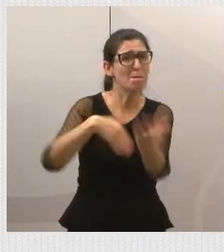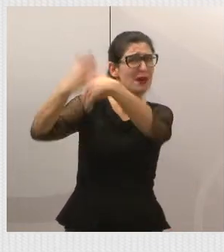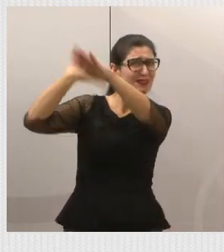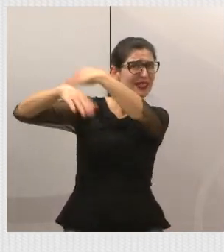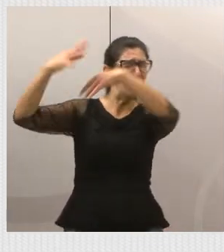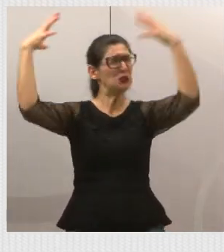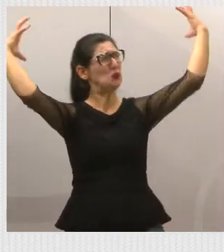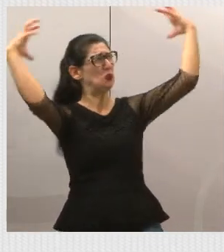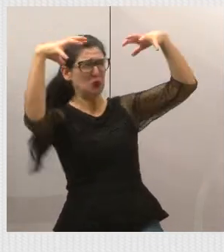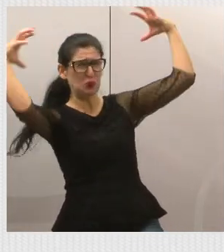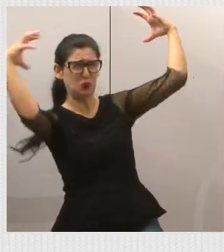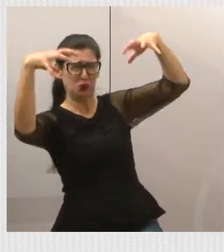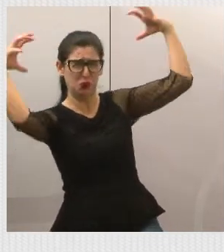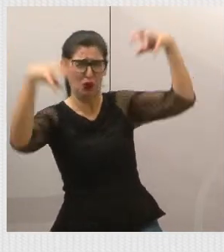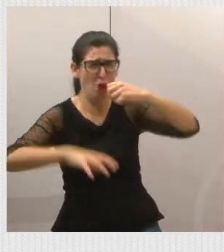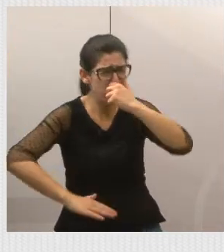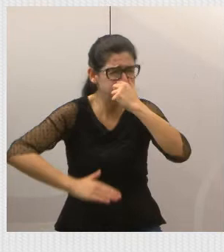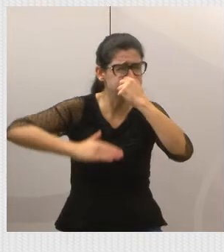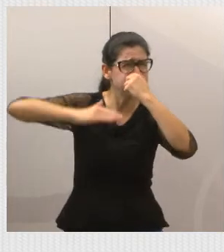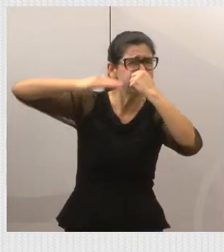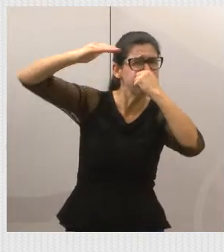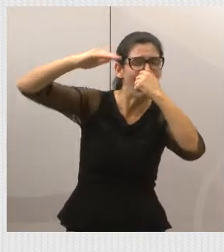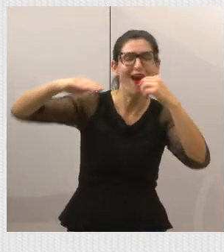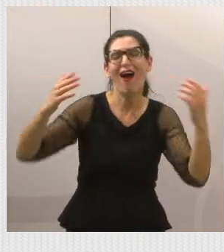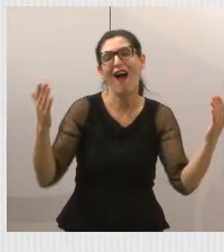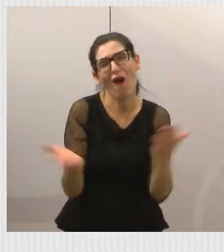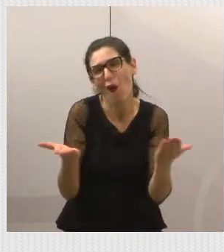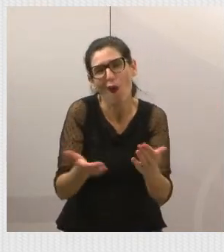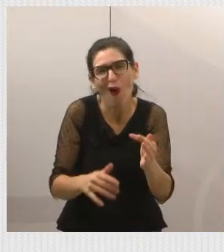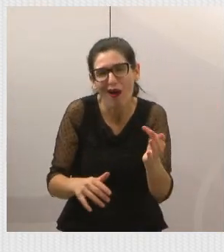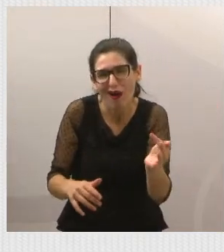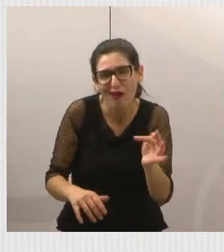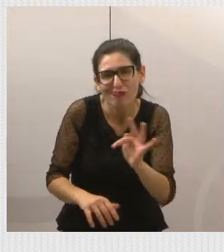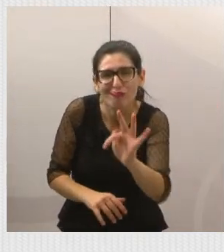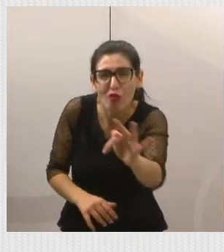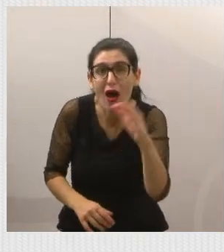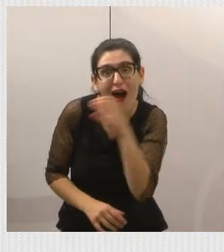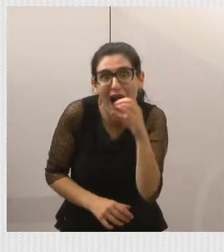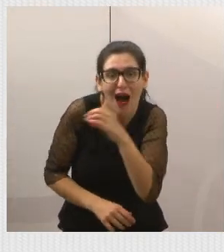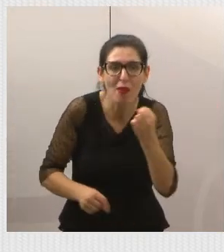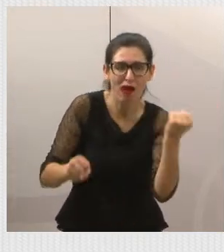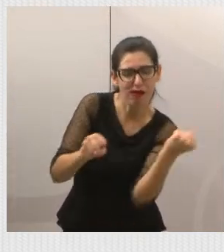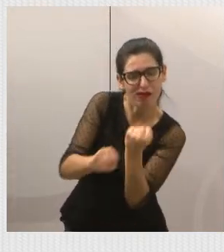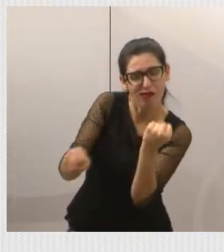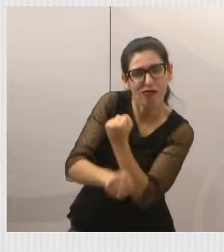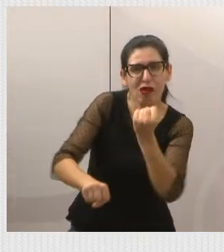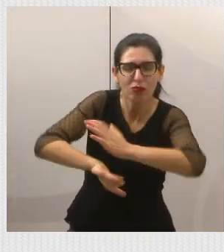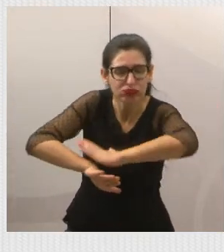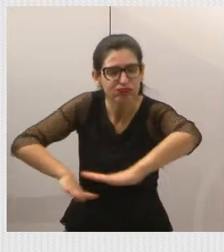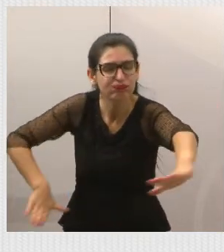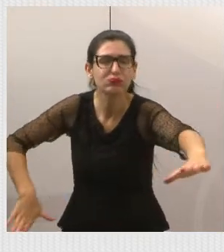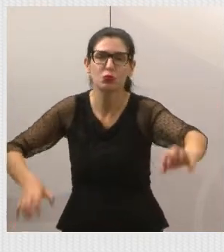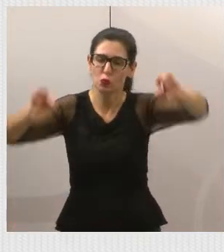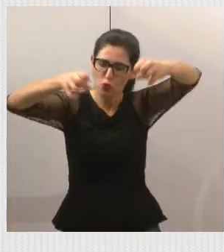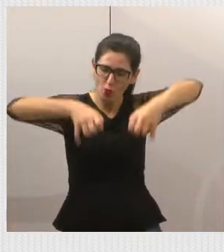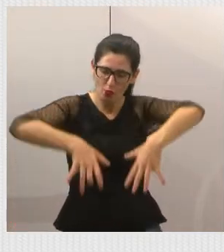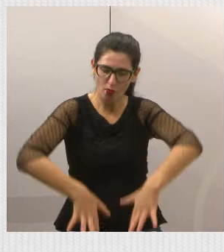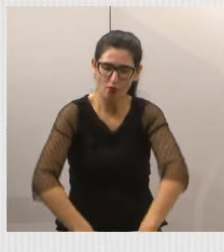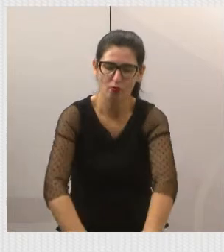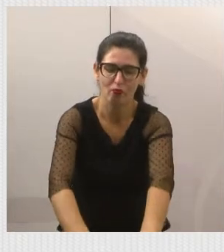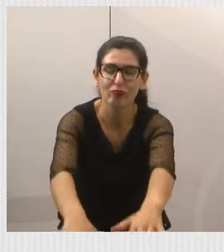mais, e também o início da duplicação da ET Central para a gente, nos próximos anos, chegar a 100% de esgoto